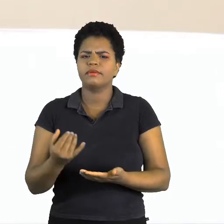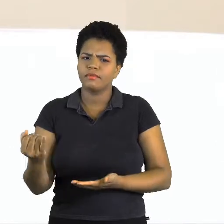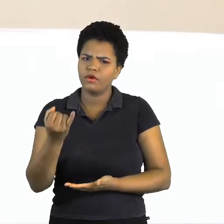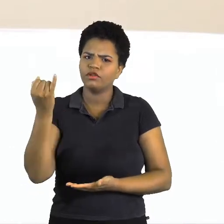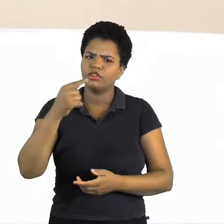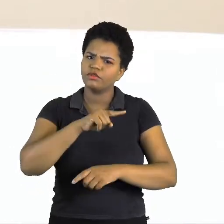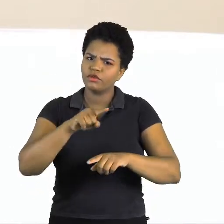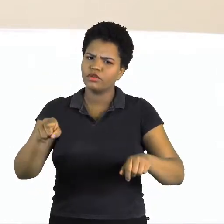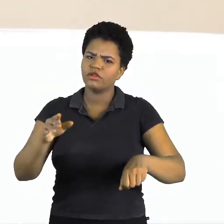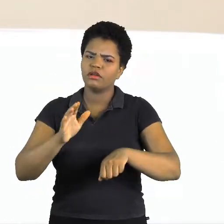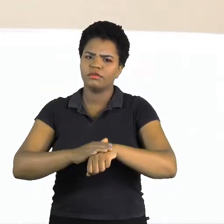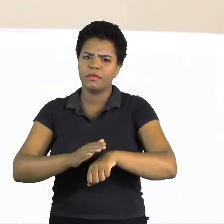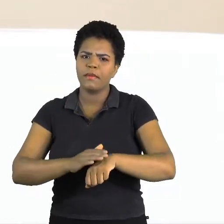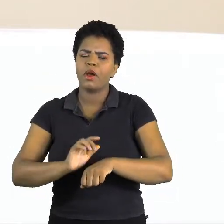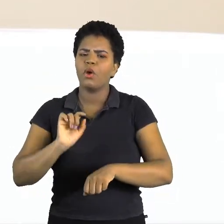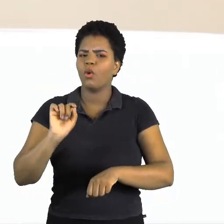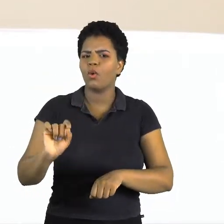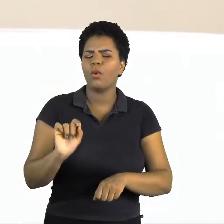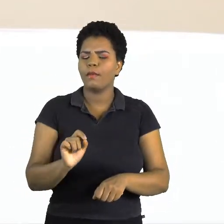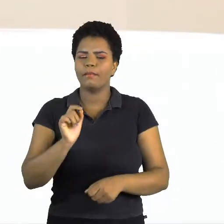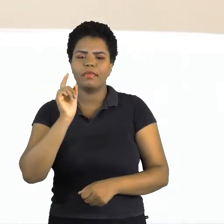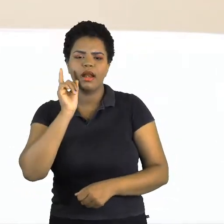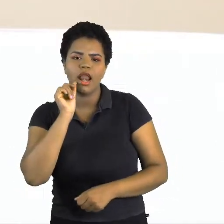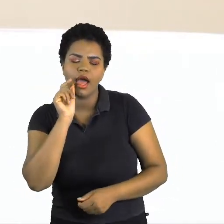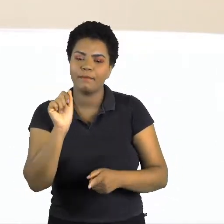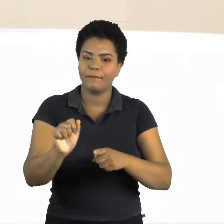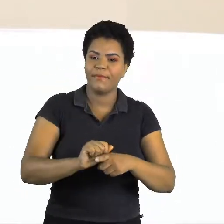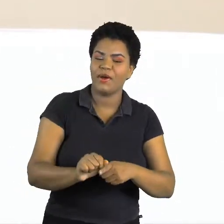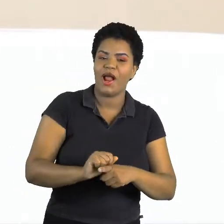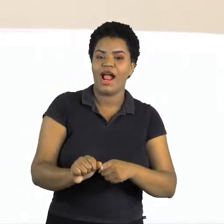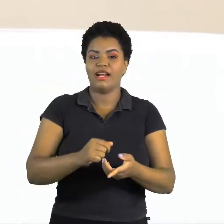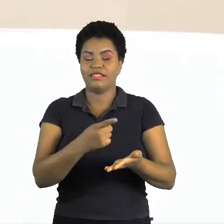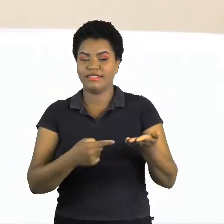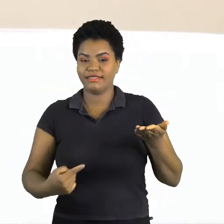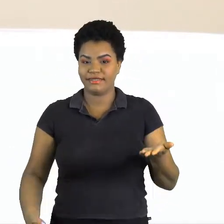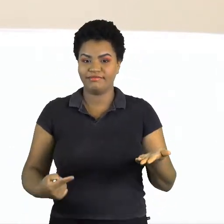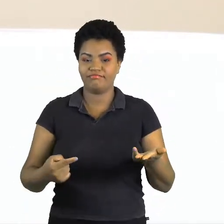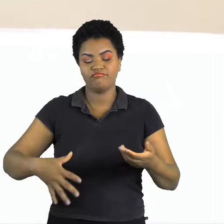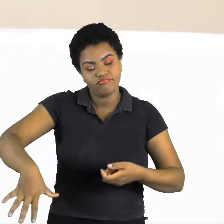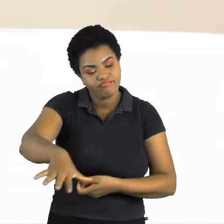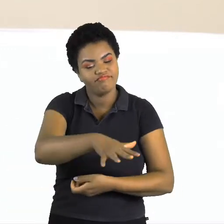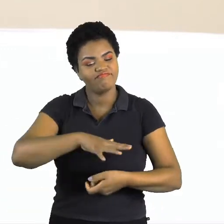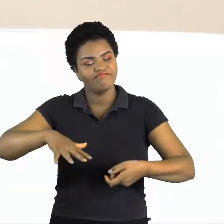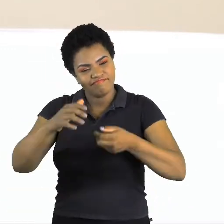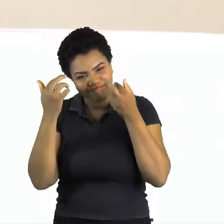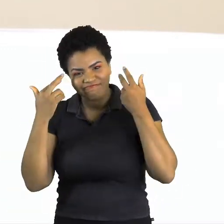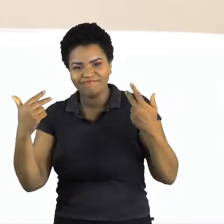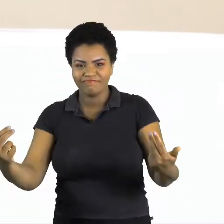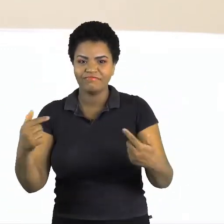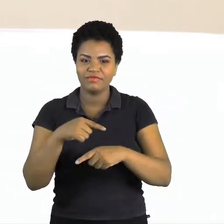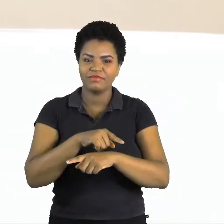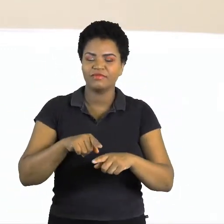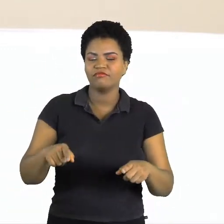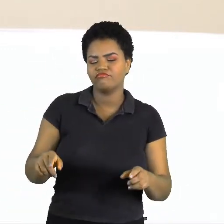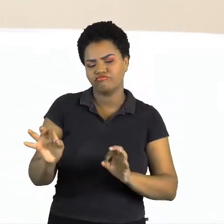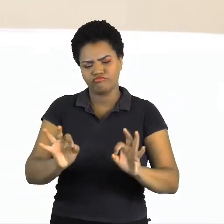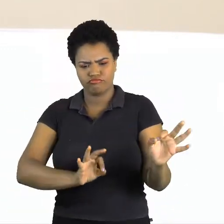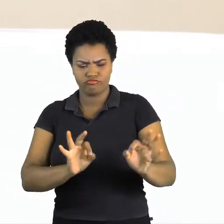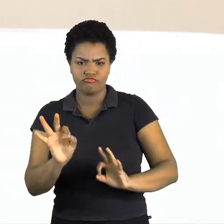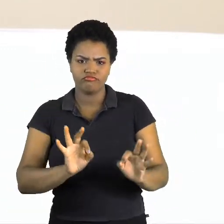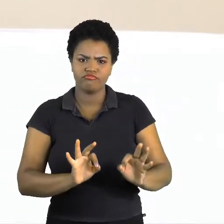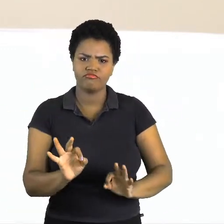em mãos lápis, borracha e caderno e esteja em um ambiente tranquilo e organizado para que o